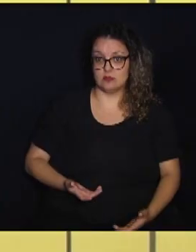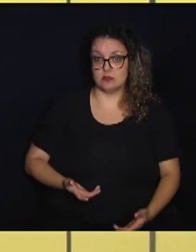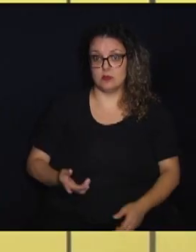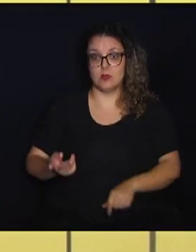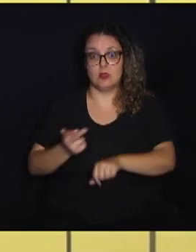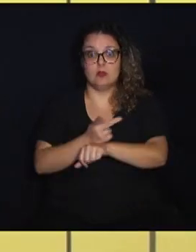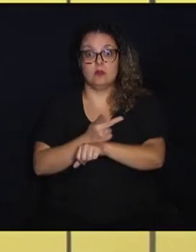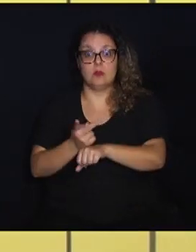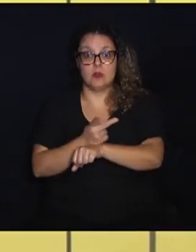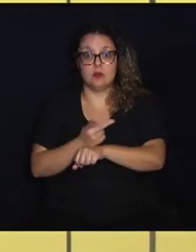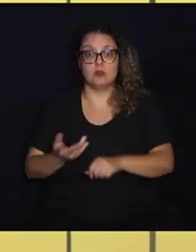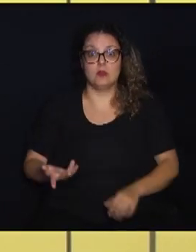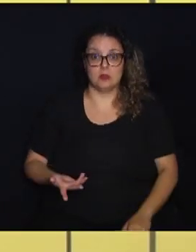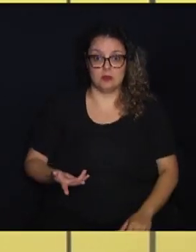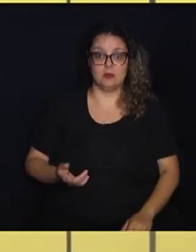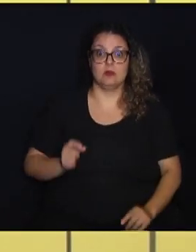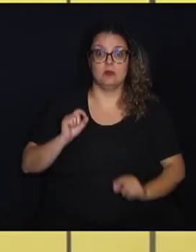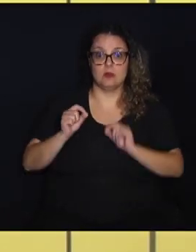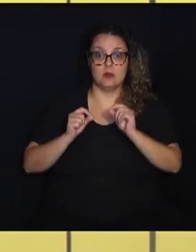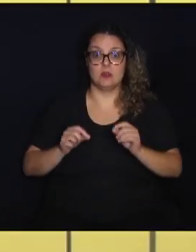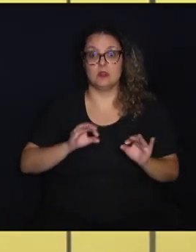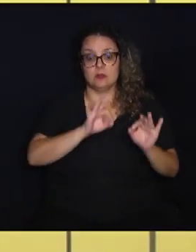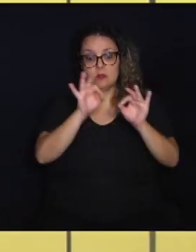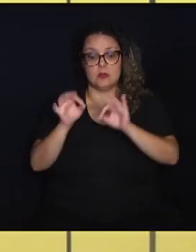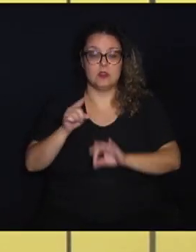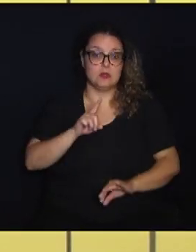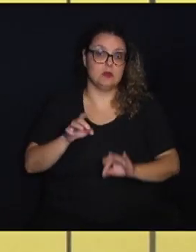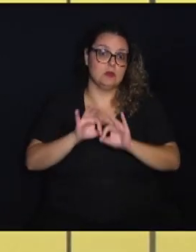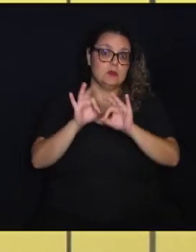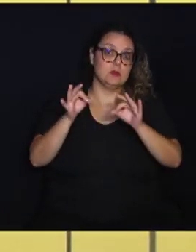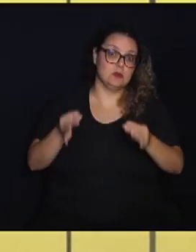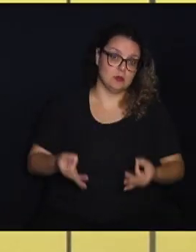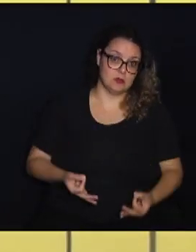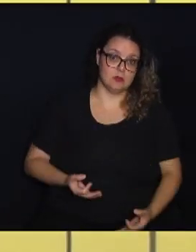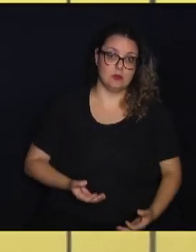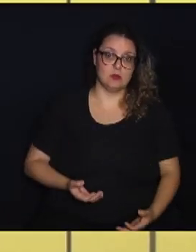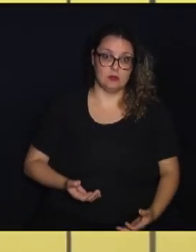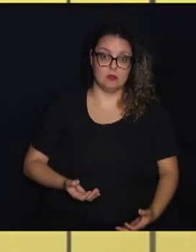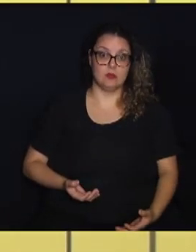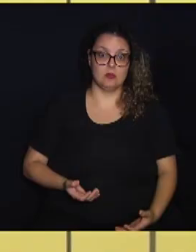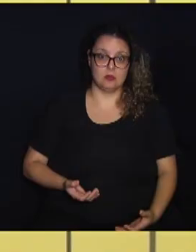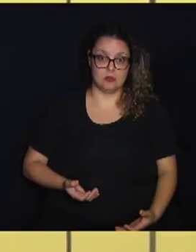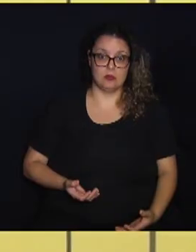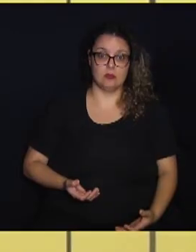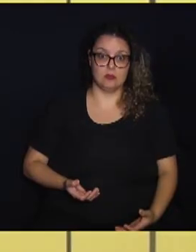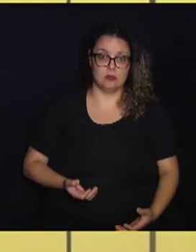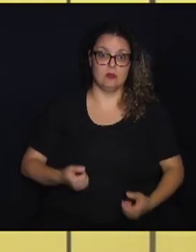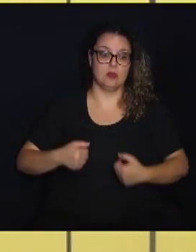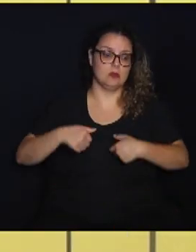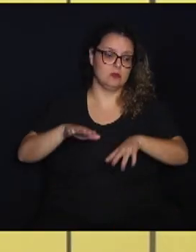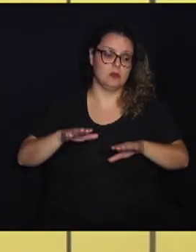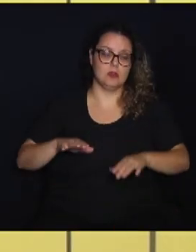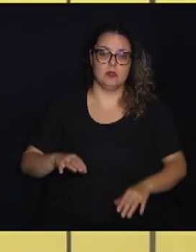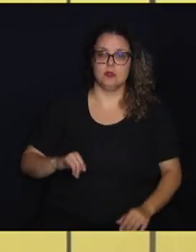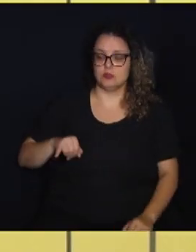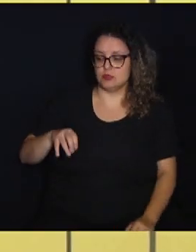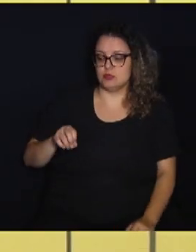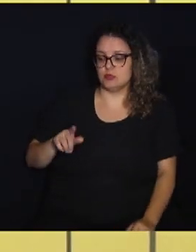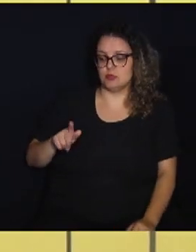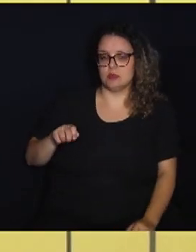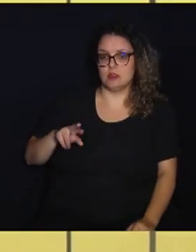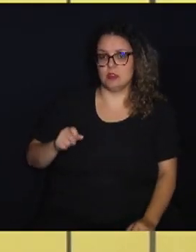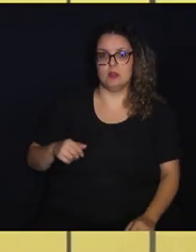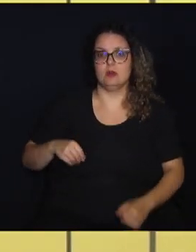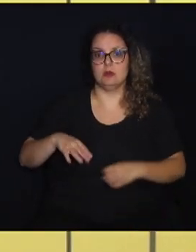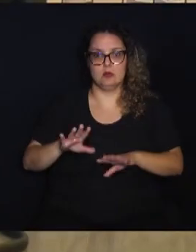se preocupar com quem está assistindo. Tá. E não simplesmente, vou usar um termo, mas jogar a aula ali e você replica e pronto. Eu o problema